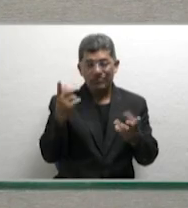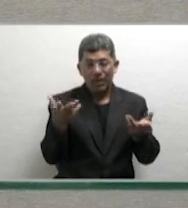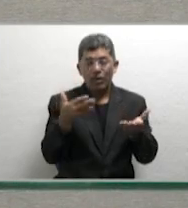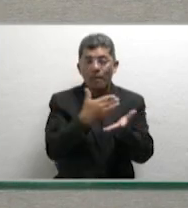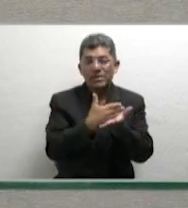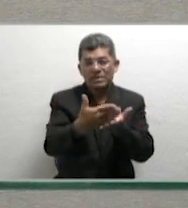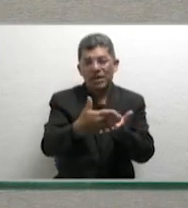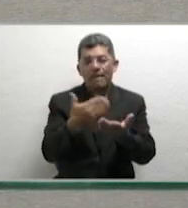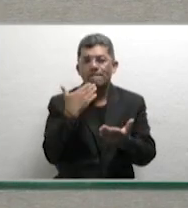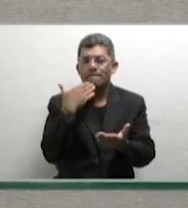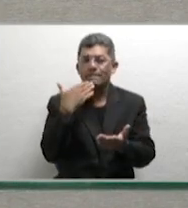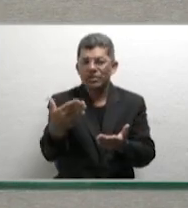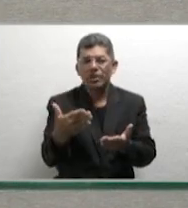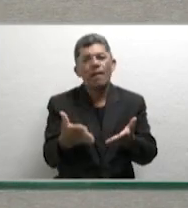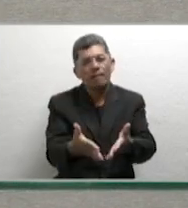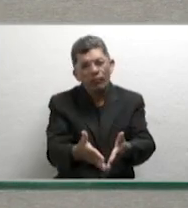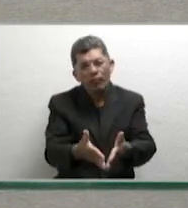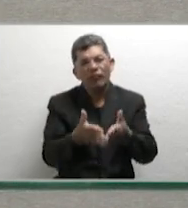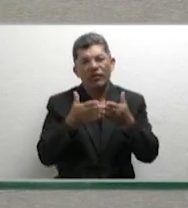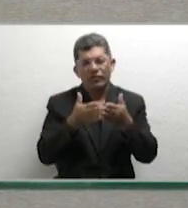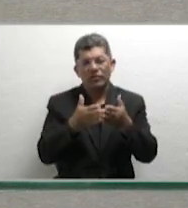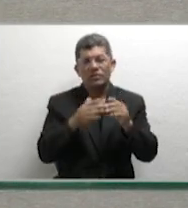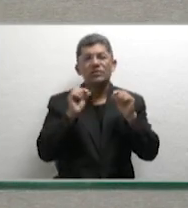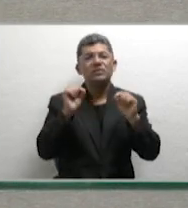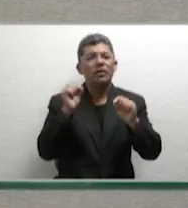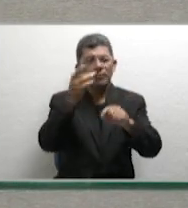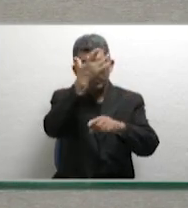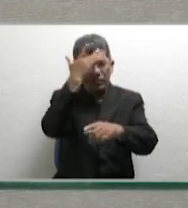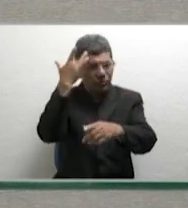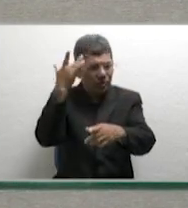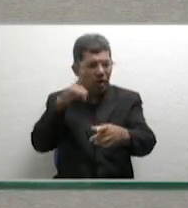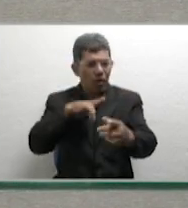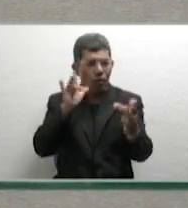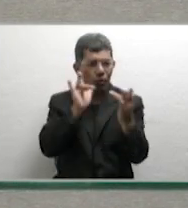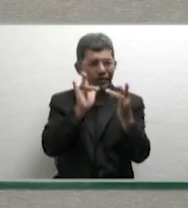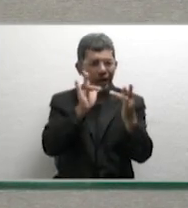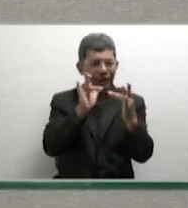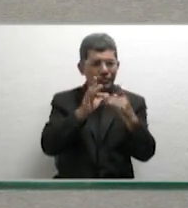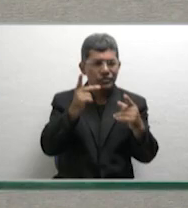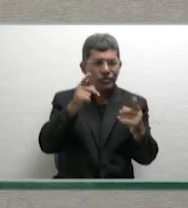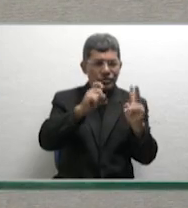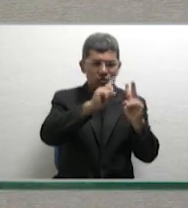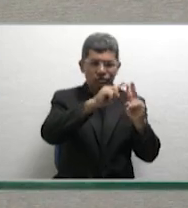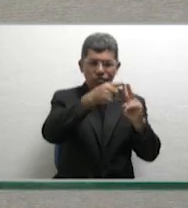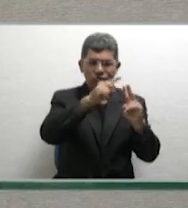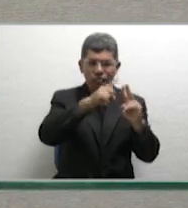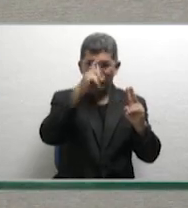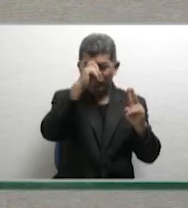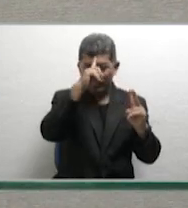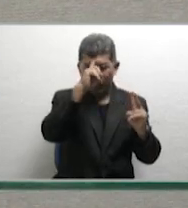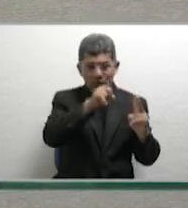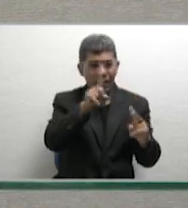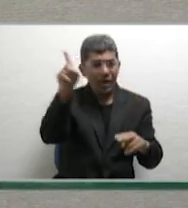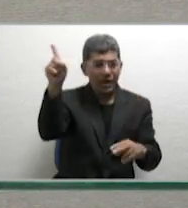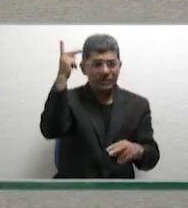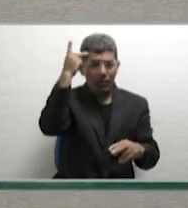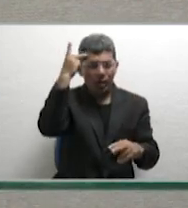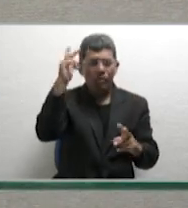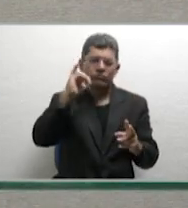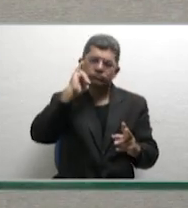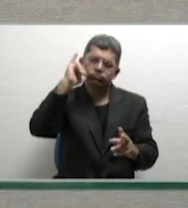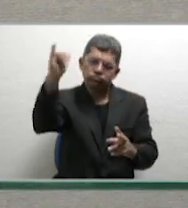mandato pedindo, por favor, que se alguém tiver um contato lá nesses hospitais ou que se a imprensa